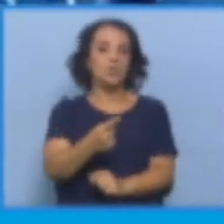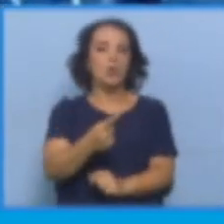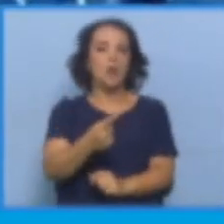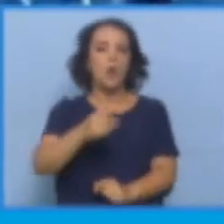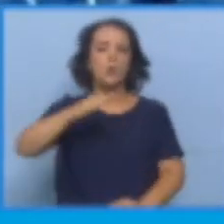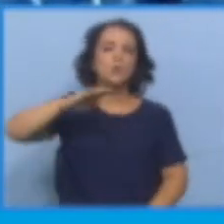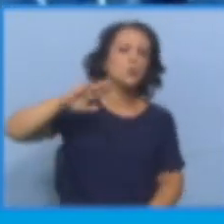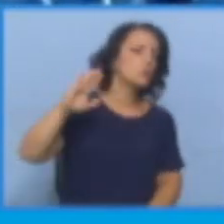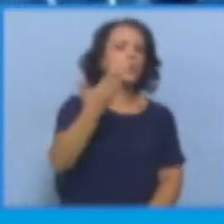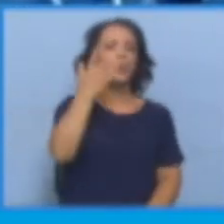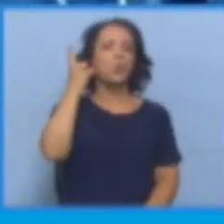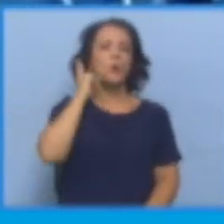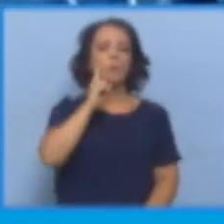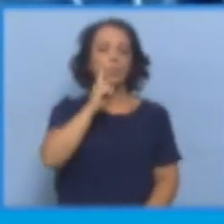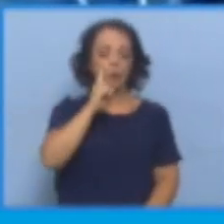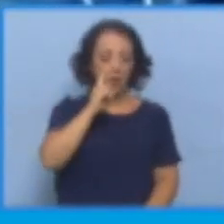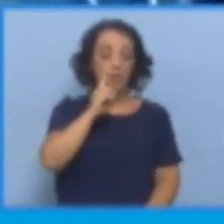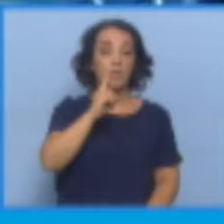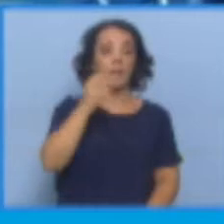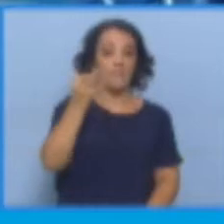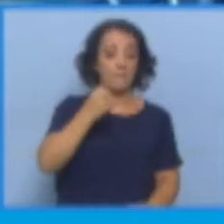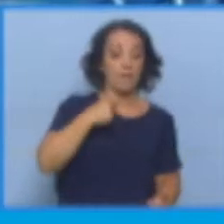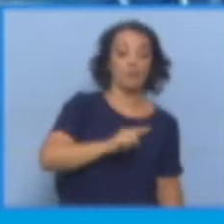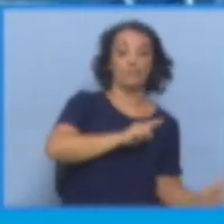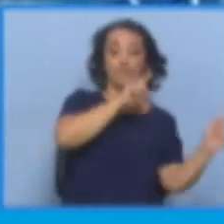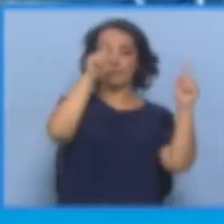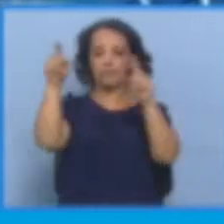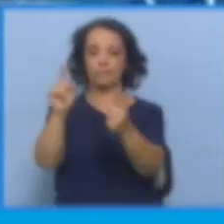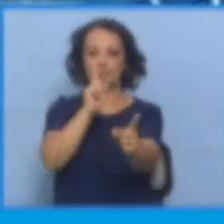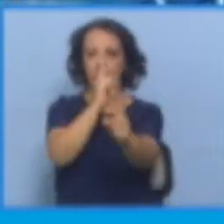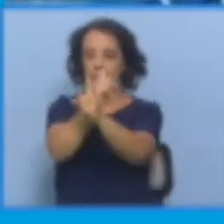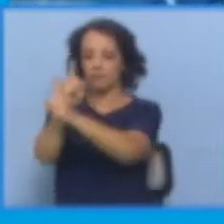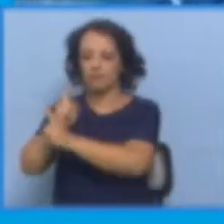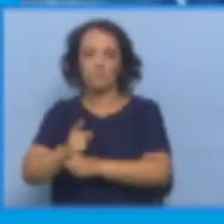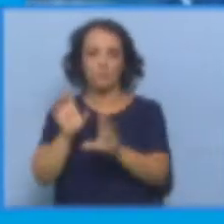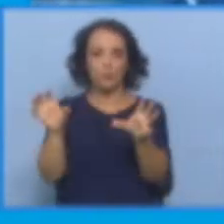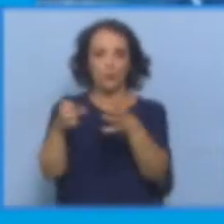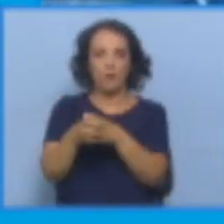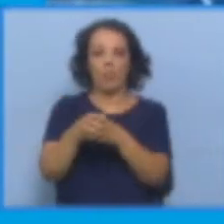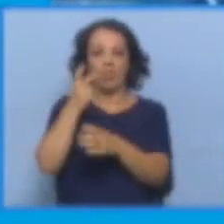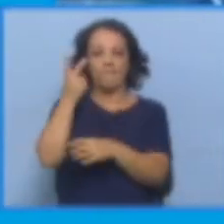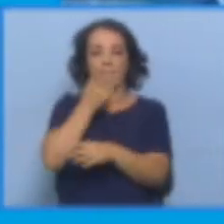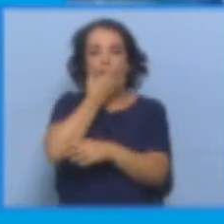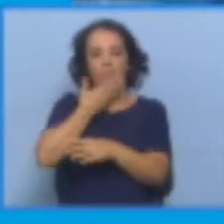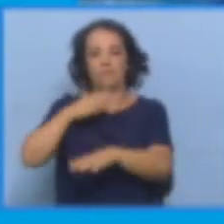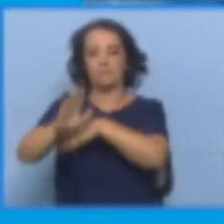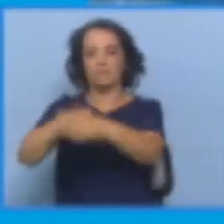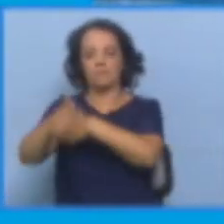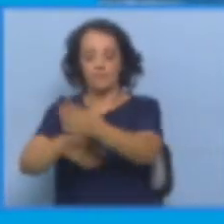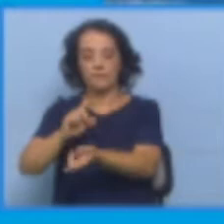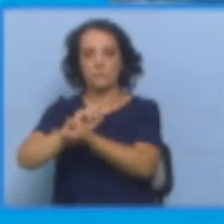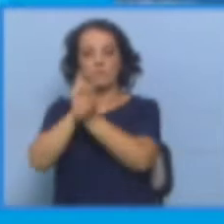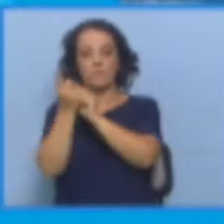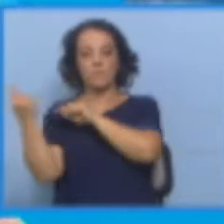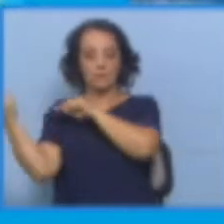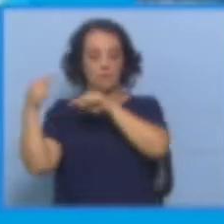o transpor aquilo que viveram no terreno, longe da sua casa, da sua comunidade, das facilidades do dia-a-dia, transpô-lo nas suas comunidades